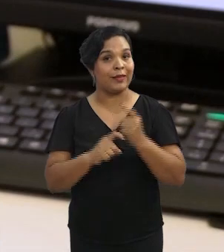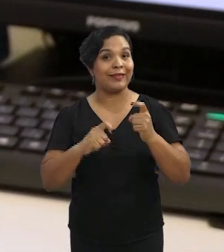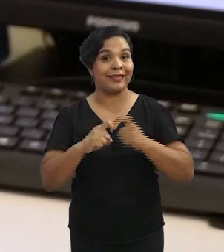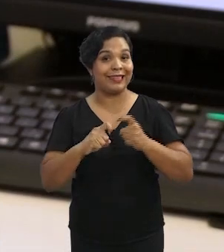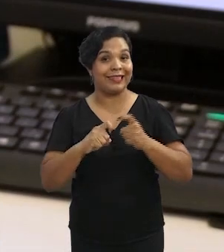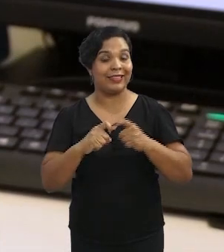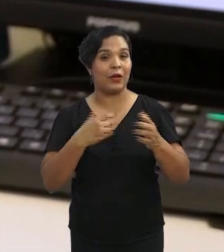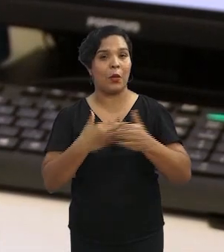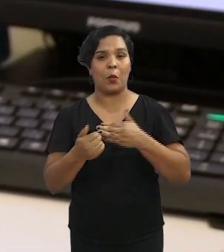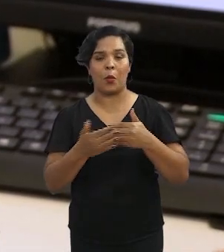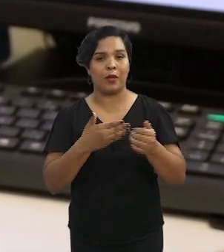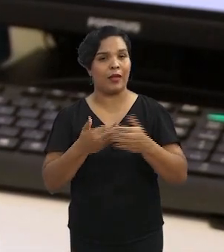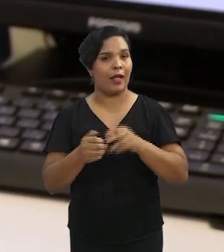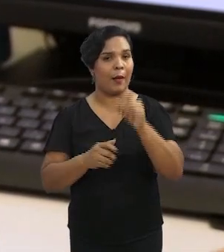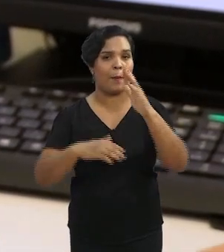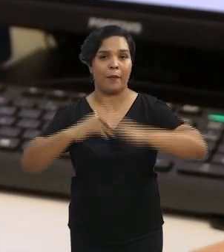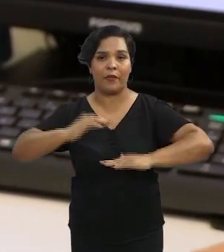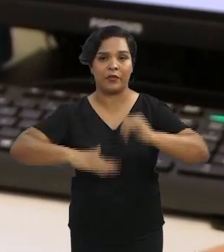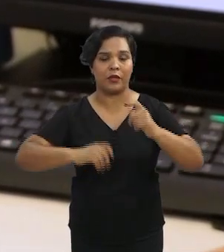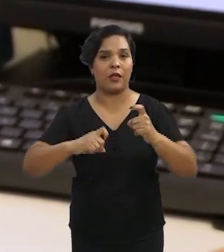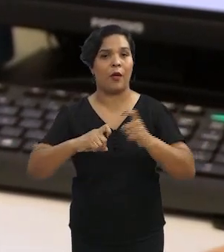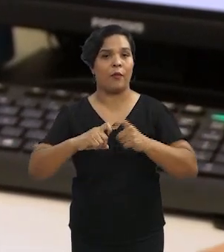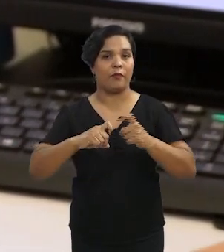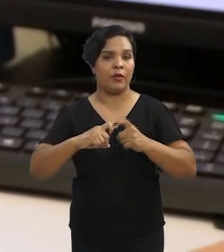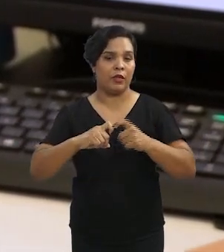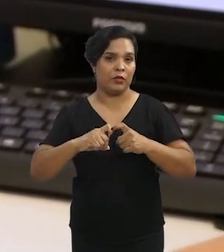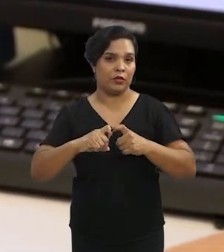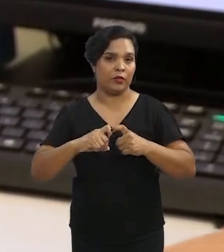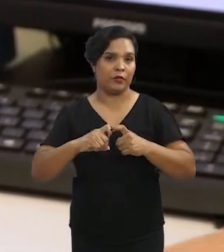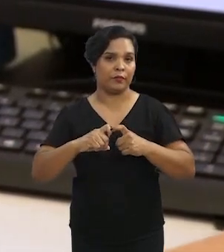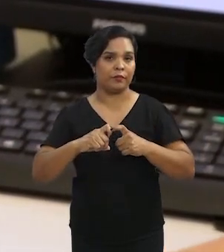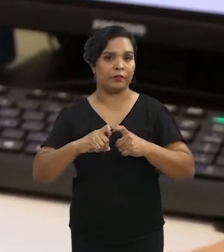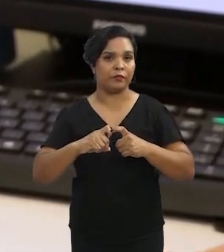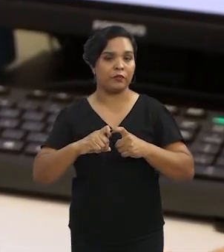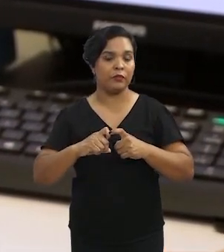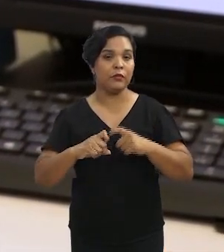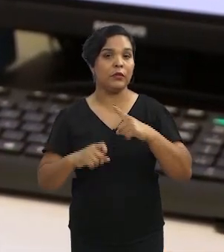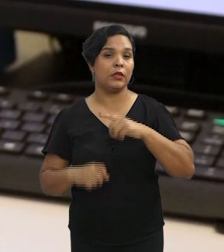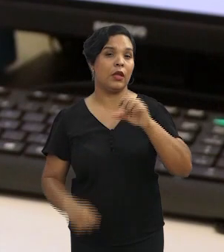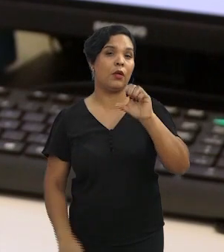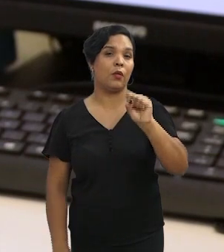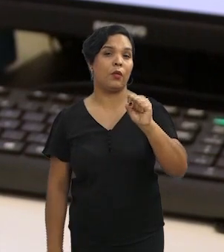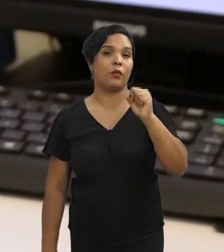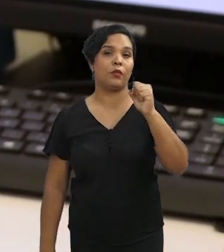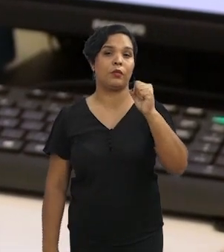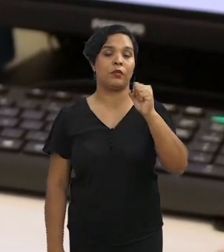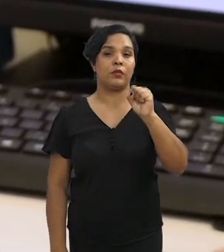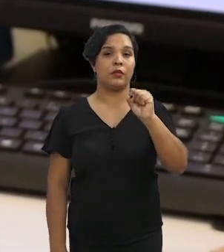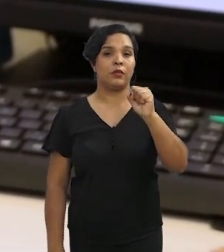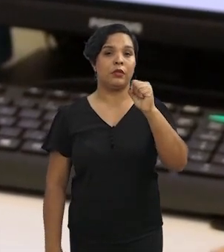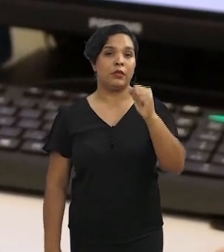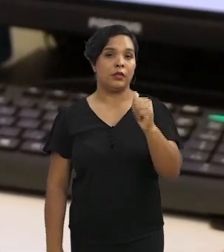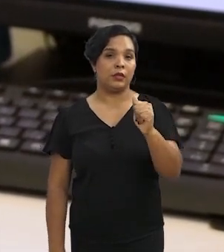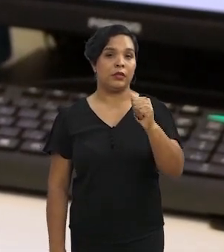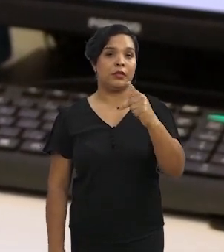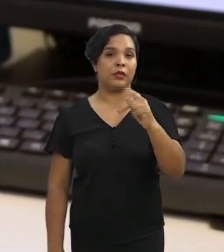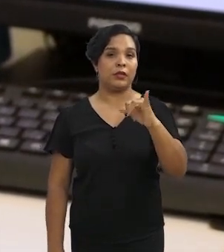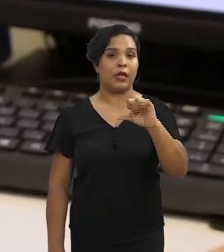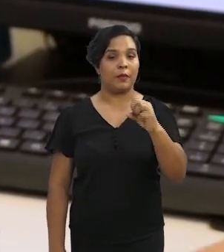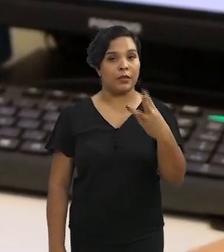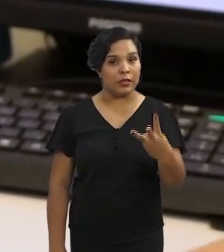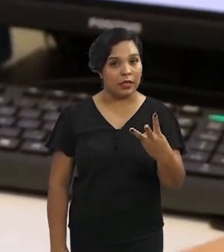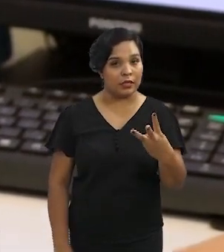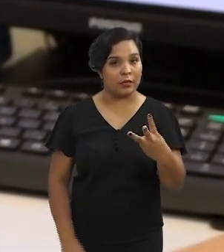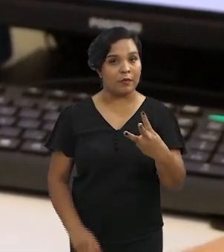clínico, que pode ser utilizado por qualquer médico, é que o índice de score de prognóstico chamado SAPS-3, que é muito utilizado nas UTIs